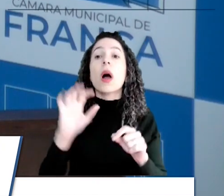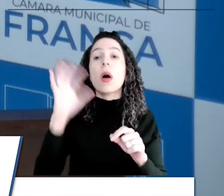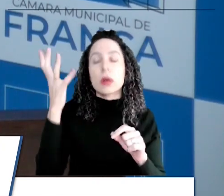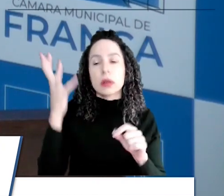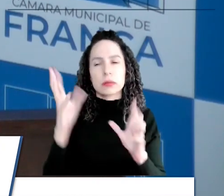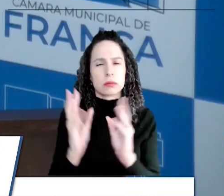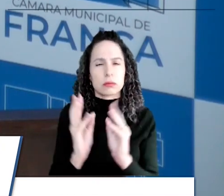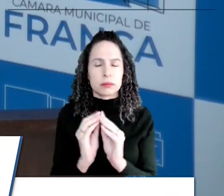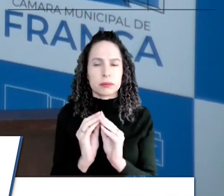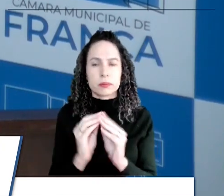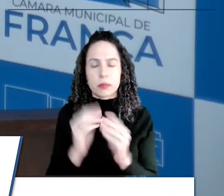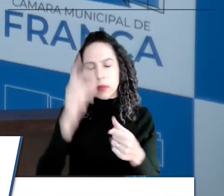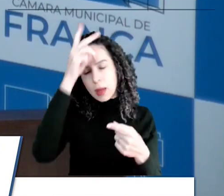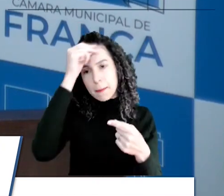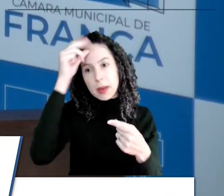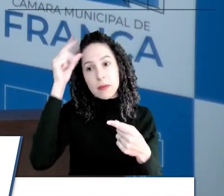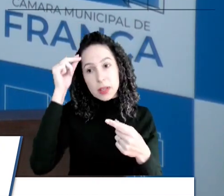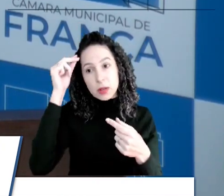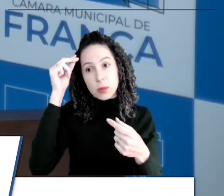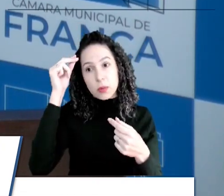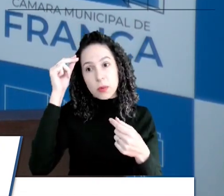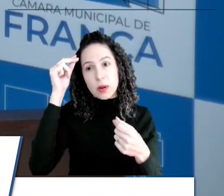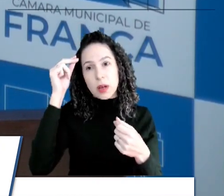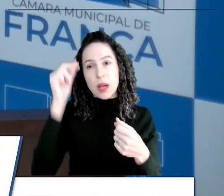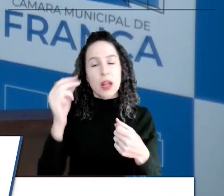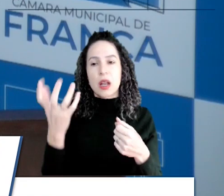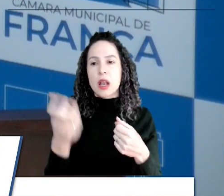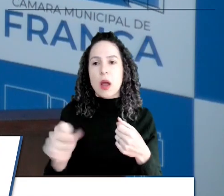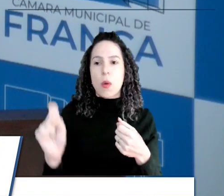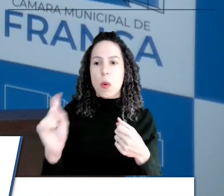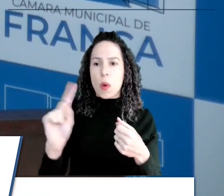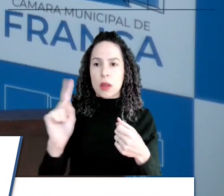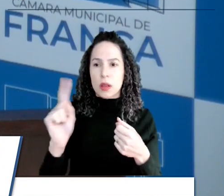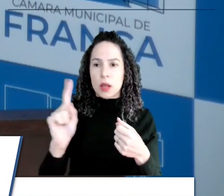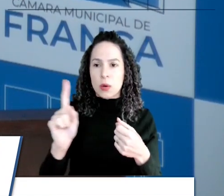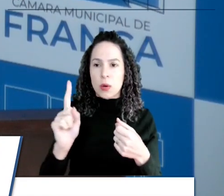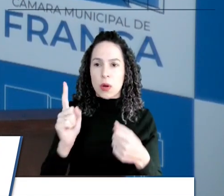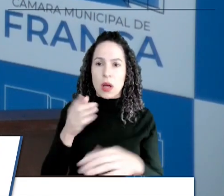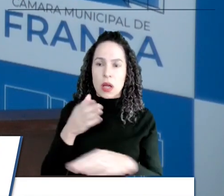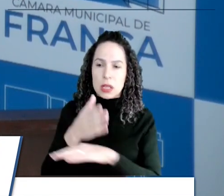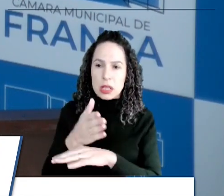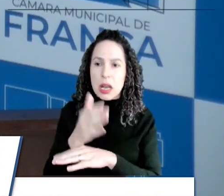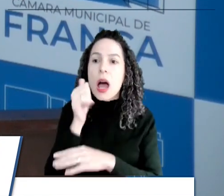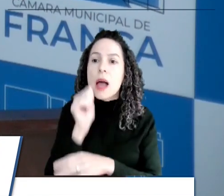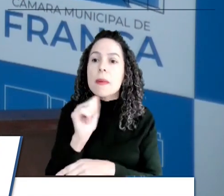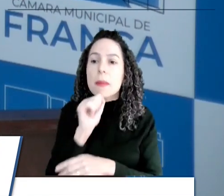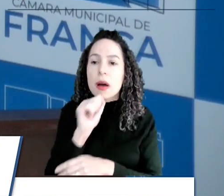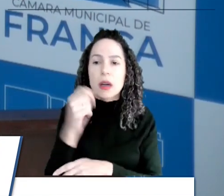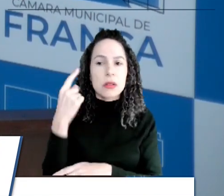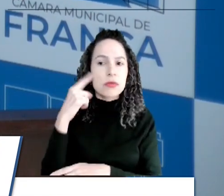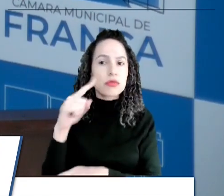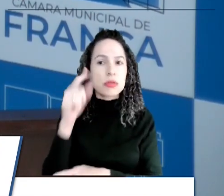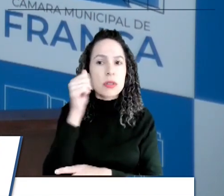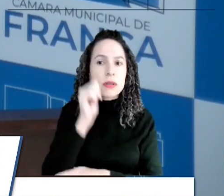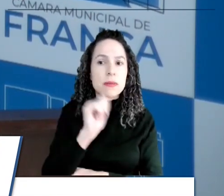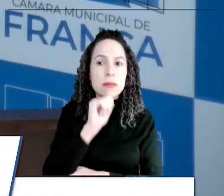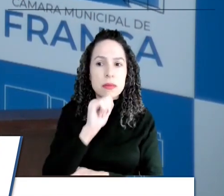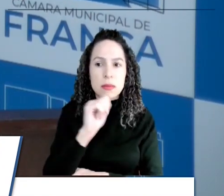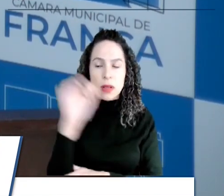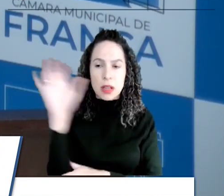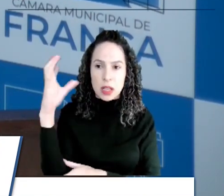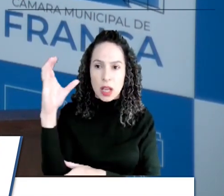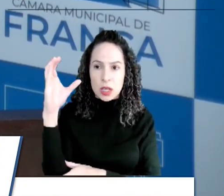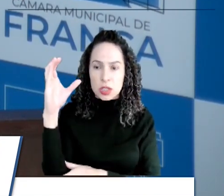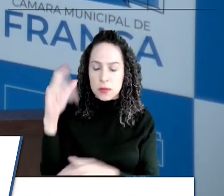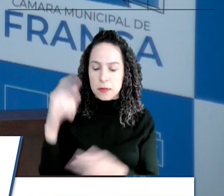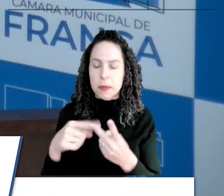prefeitura negou o ingresso de mães em Dia das Mães em creches, fechou a Casa da